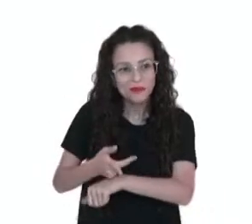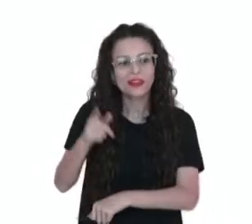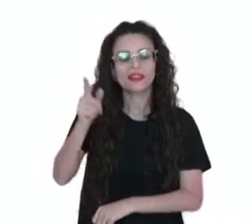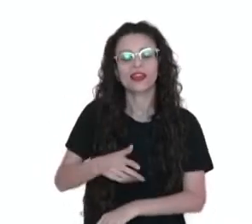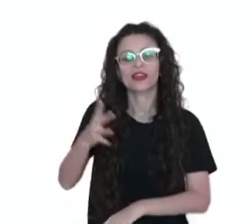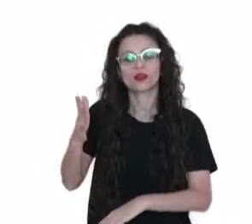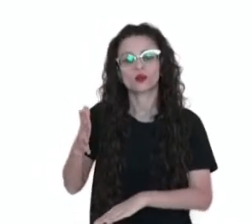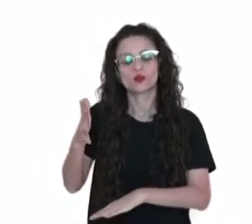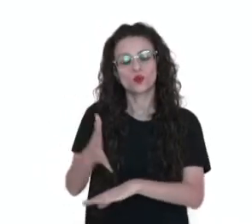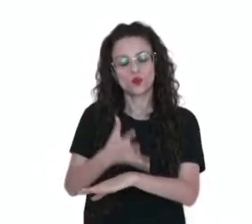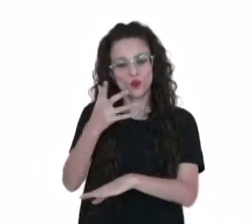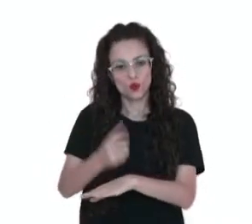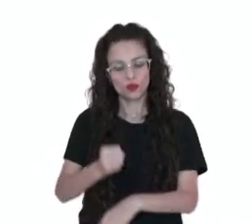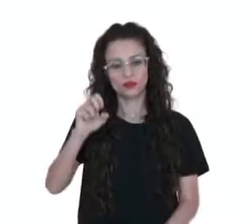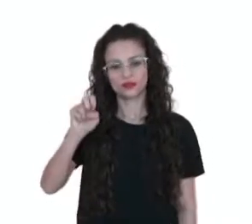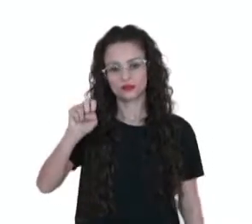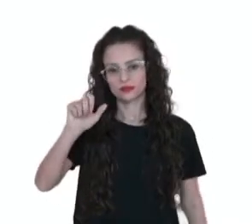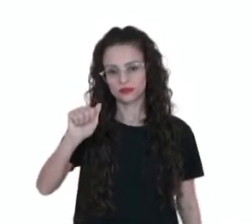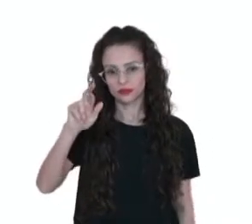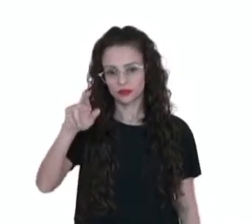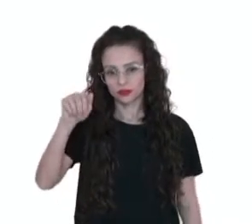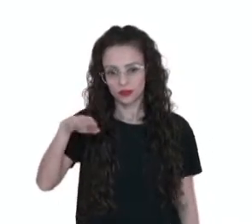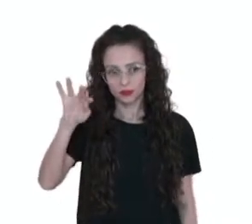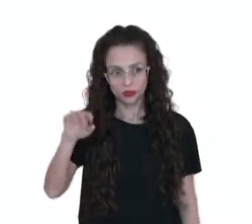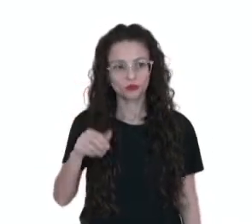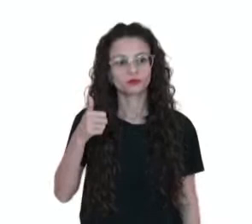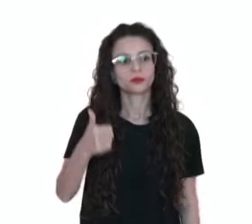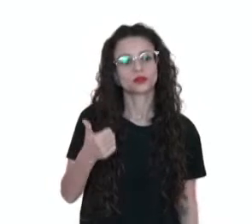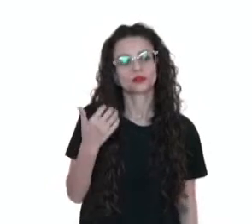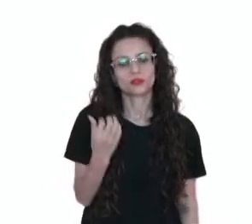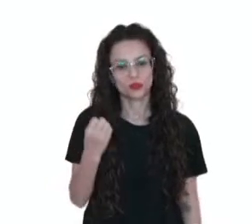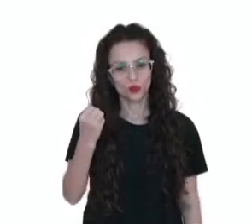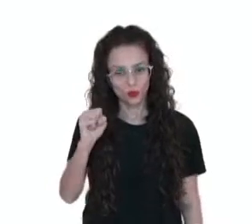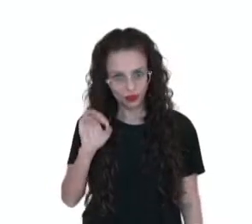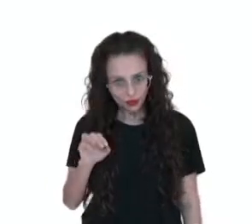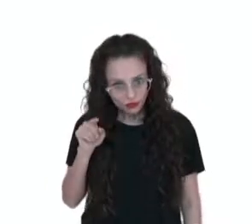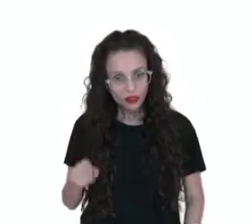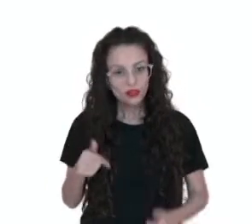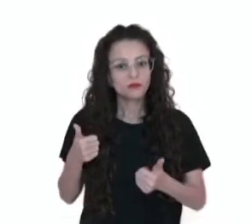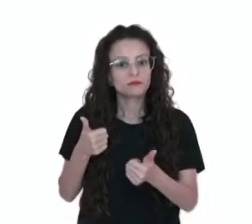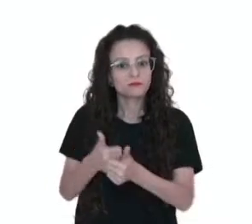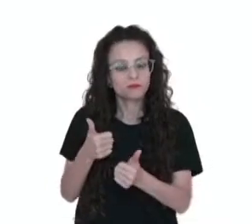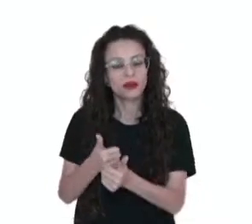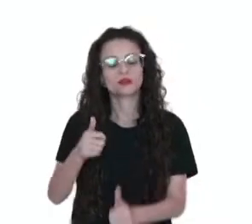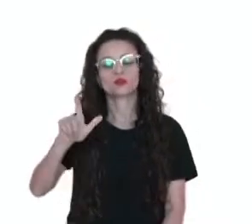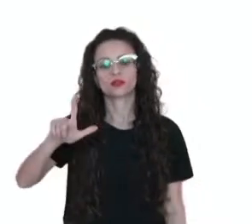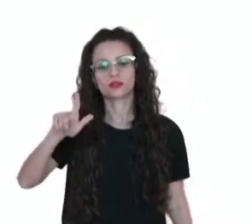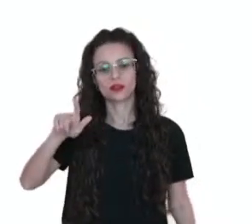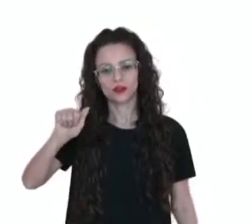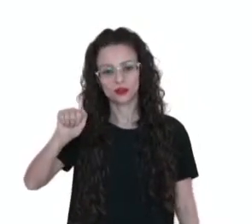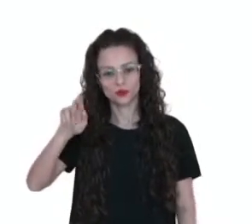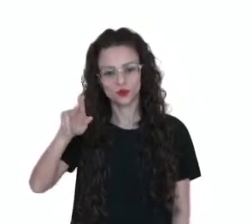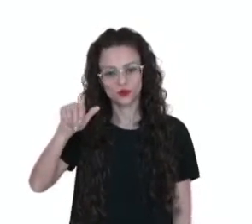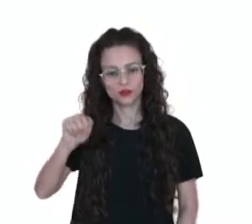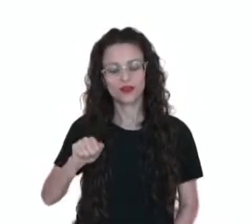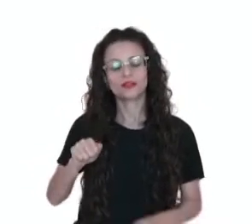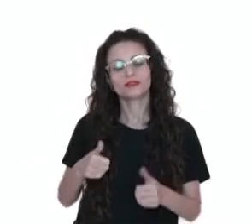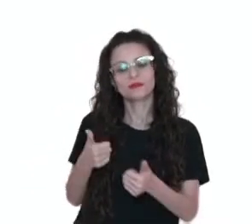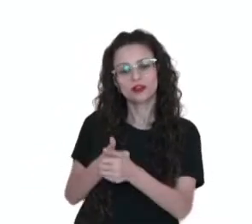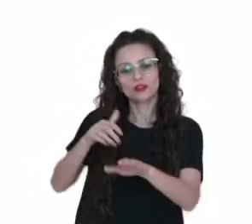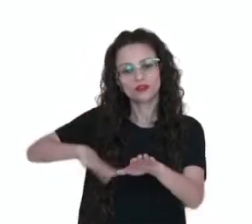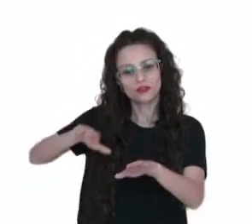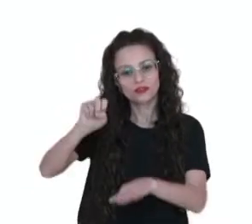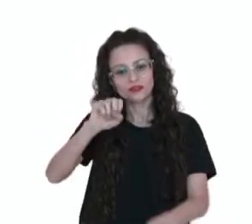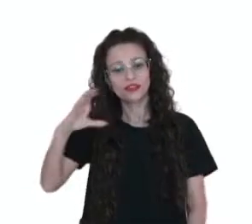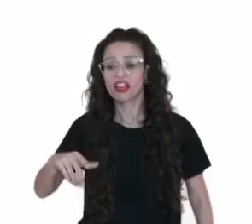de Sacramento, em 1680. A região entre essa colônia e Laguna, no litoral catarinense, era considerada terra